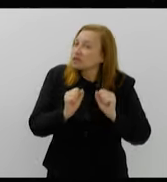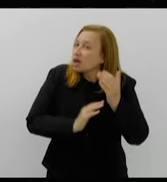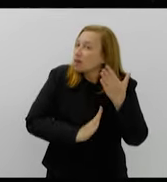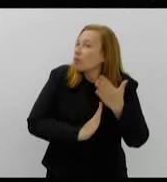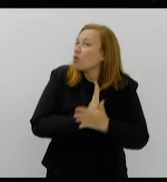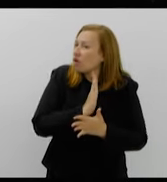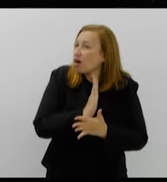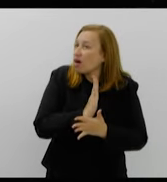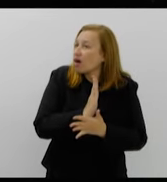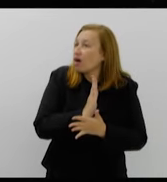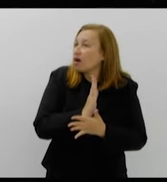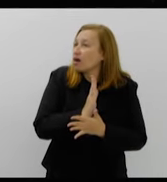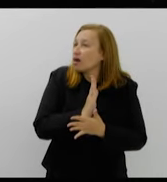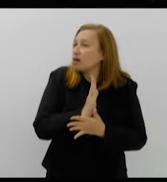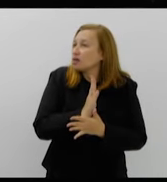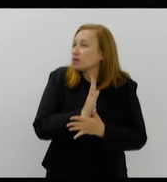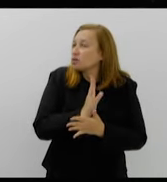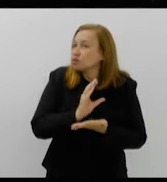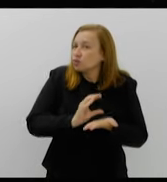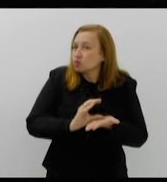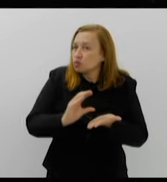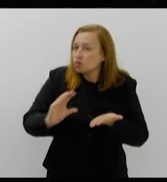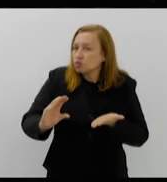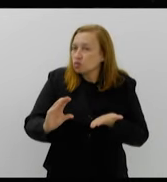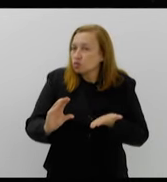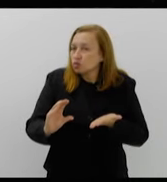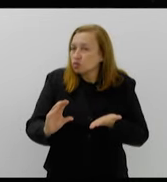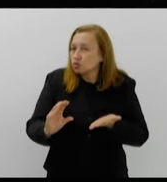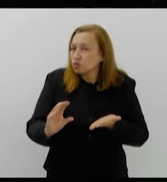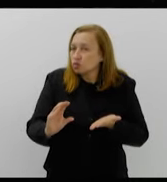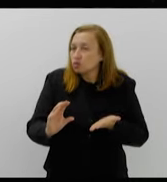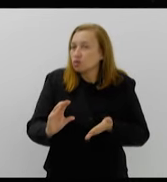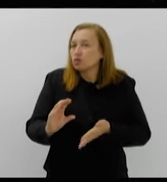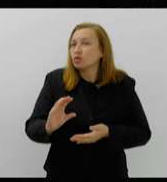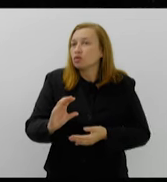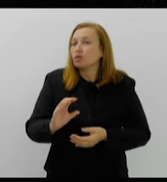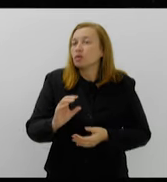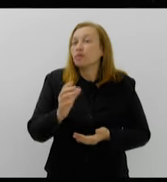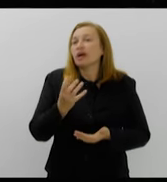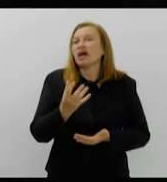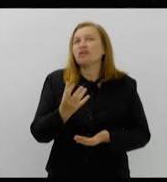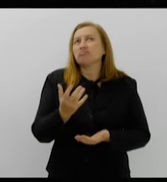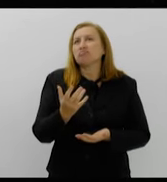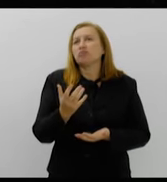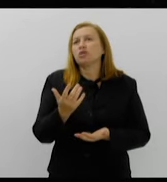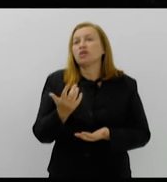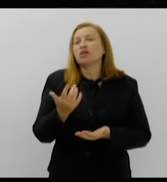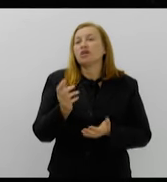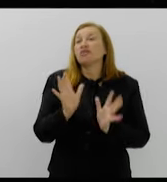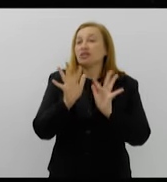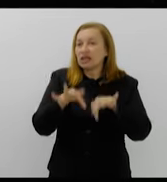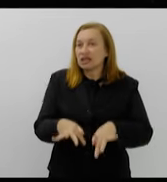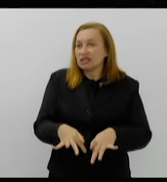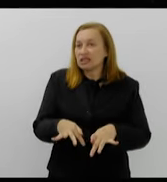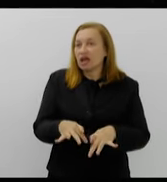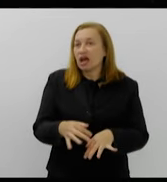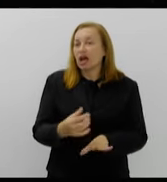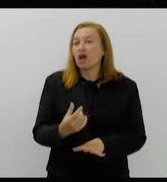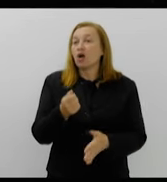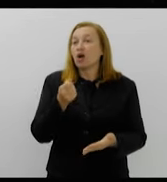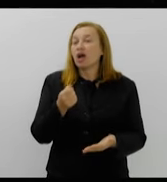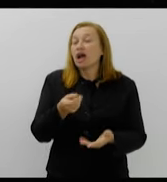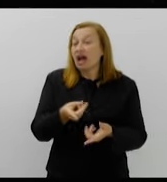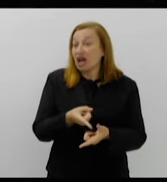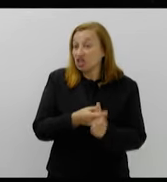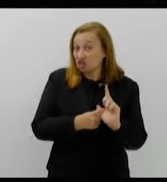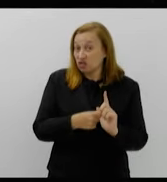aprovar um remanejamento dos fundos para acertar a conta de 23 de dezenas de fundos